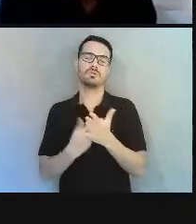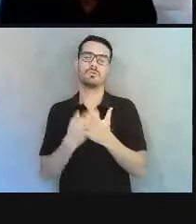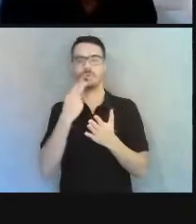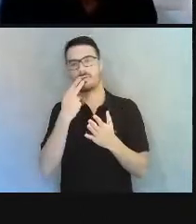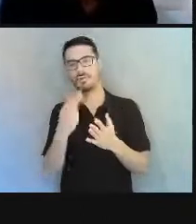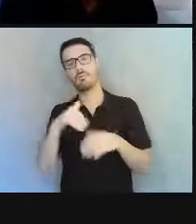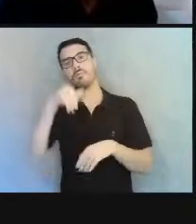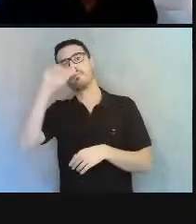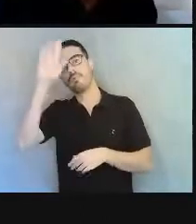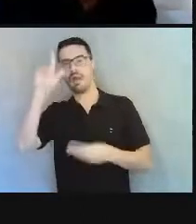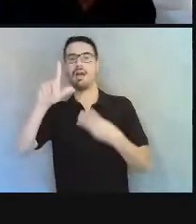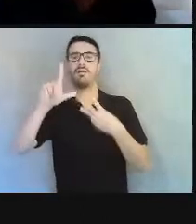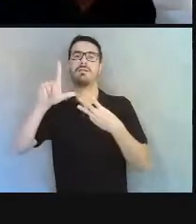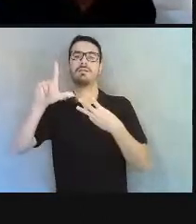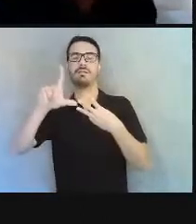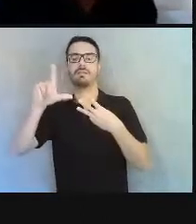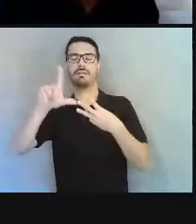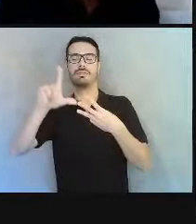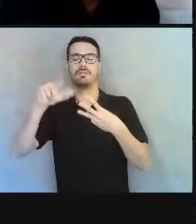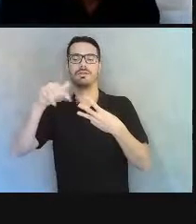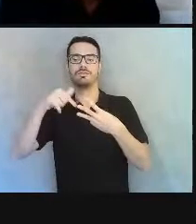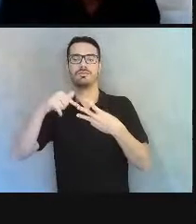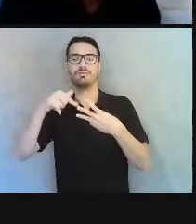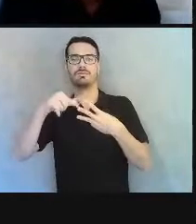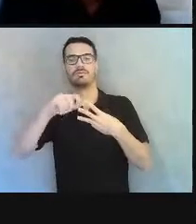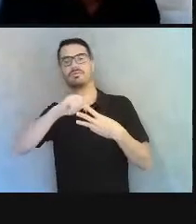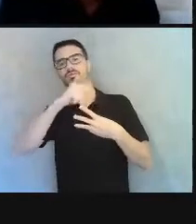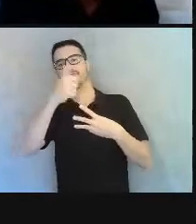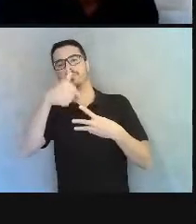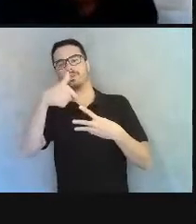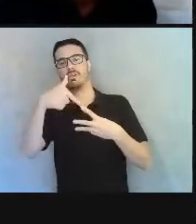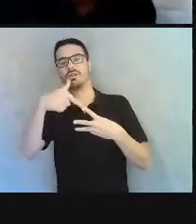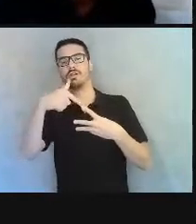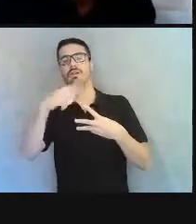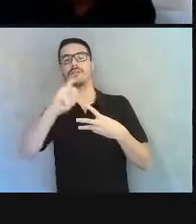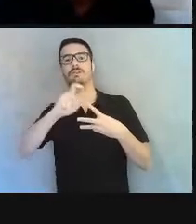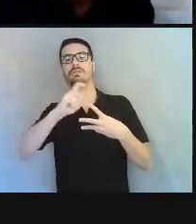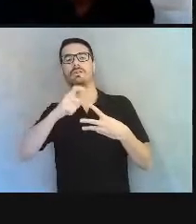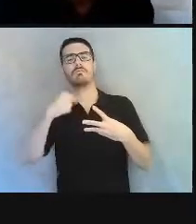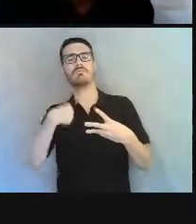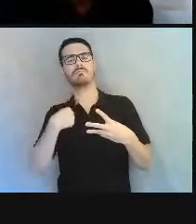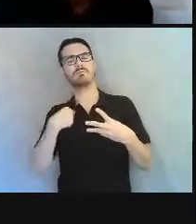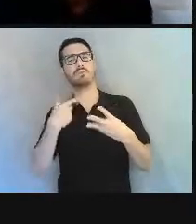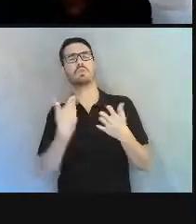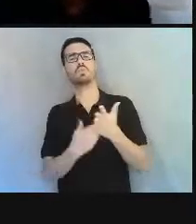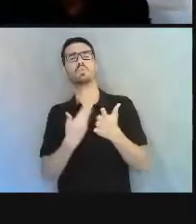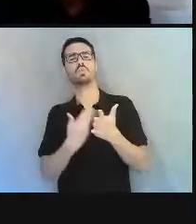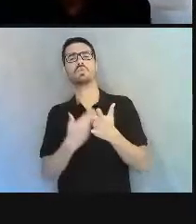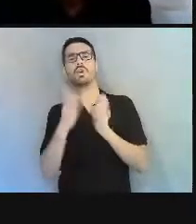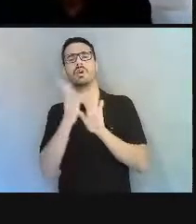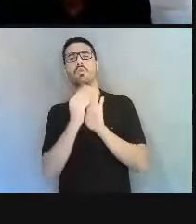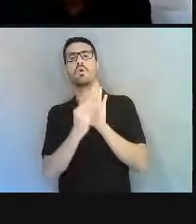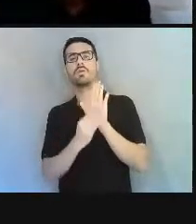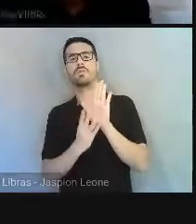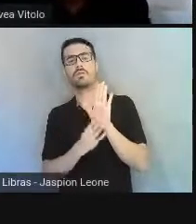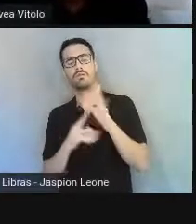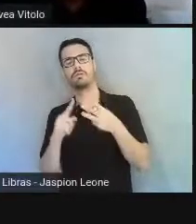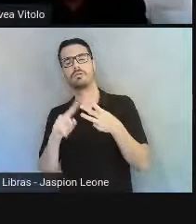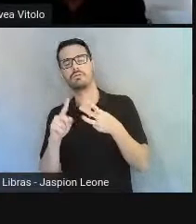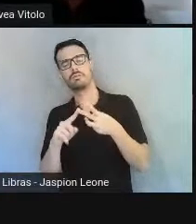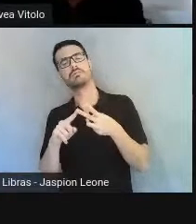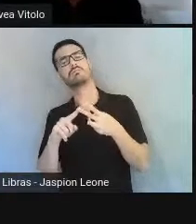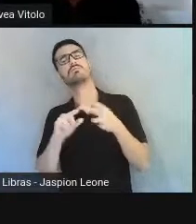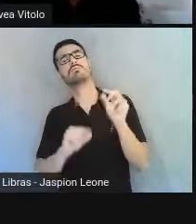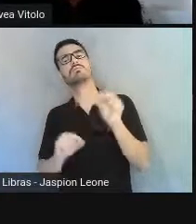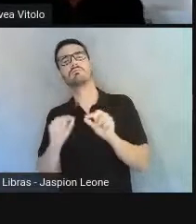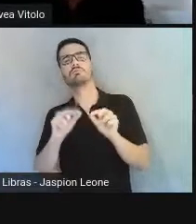maior do Legislativo. Então, isso me despertou o interesse em estudar o conteúdo dessas políticas, né, tanto de um poder como de outra, para